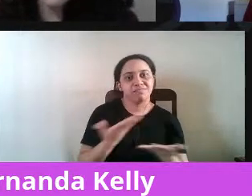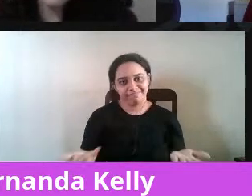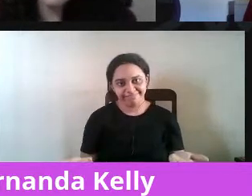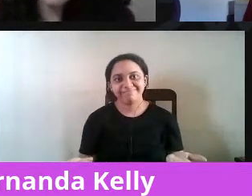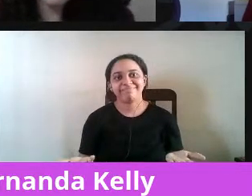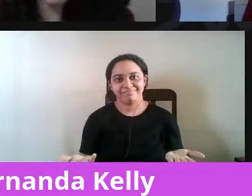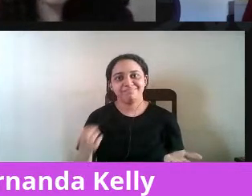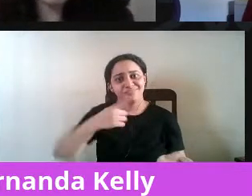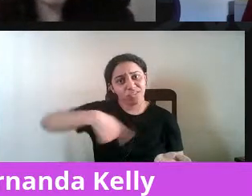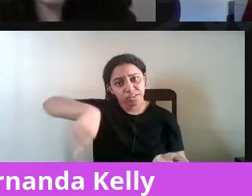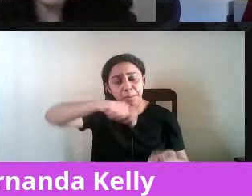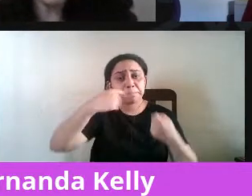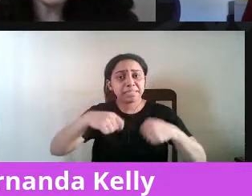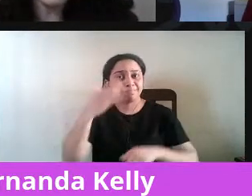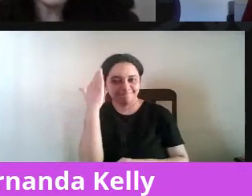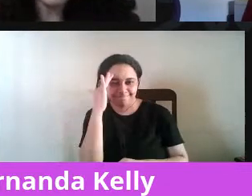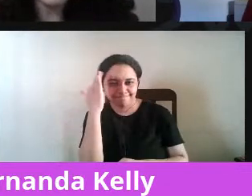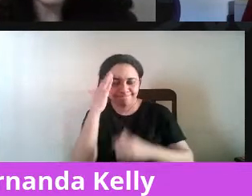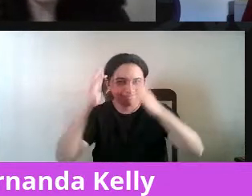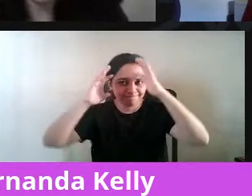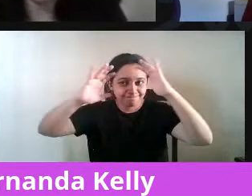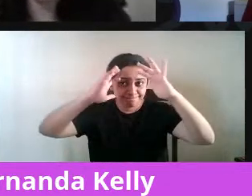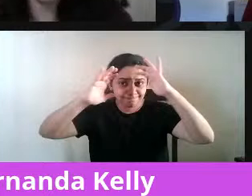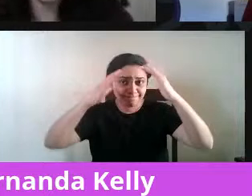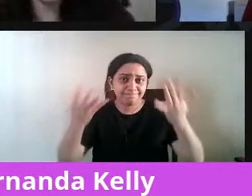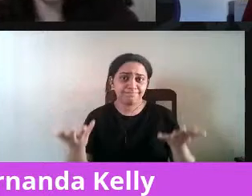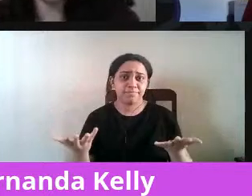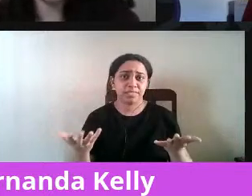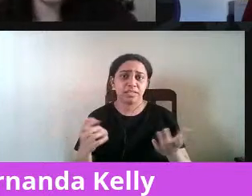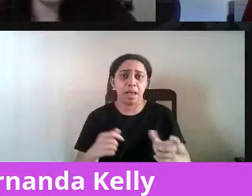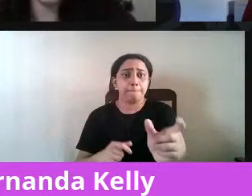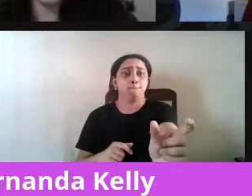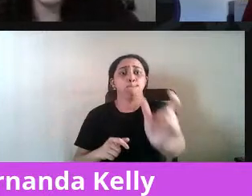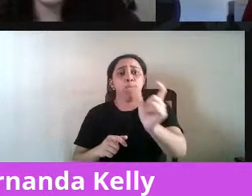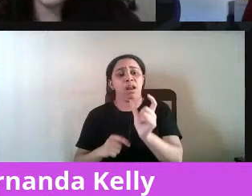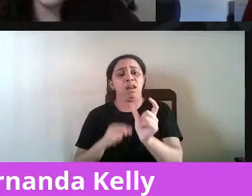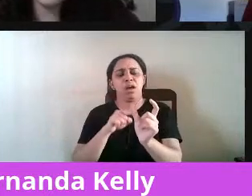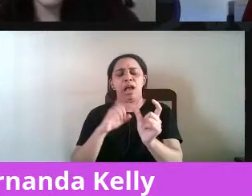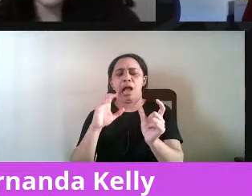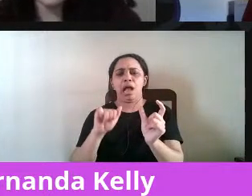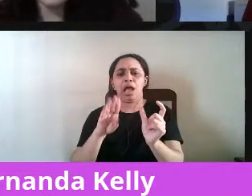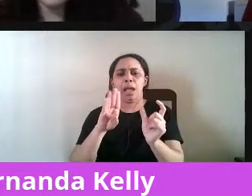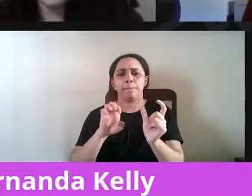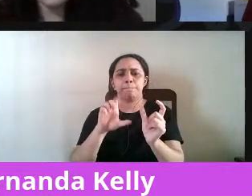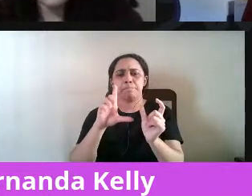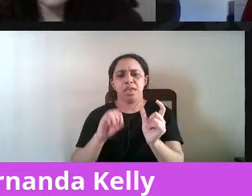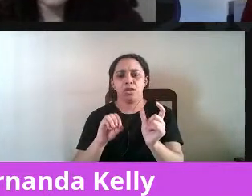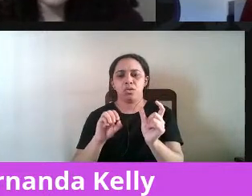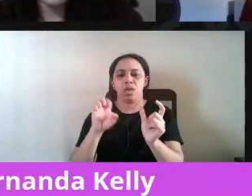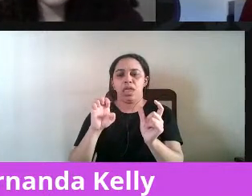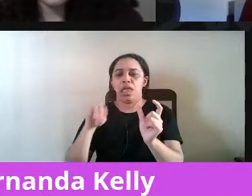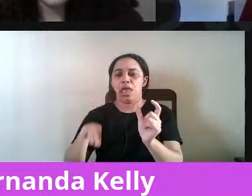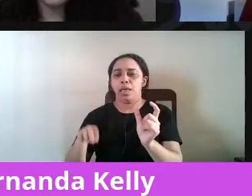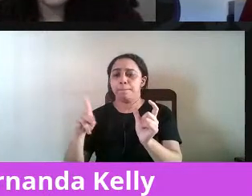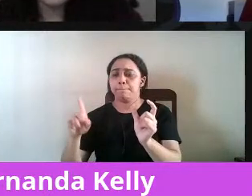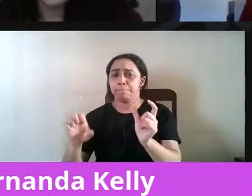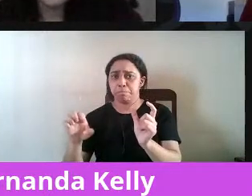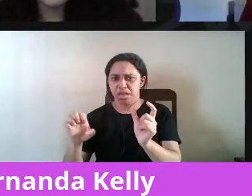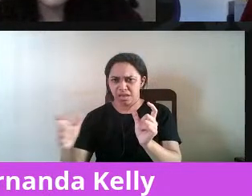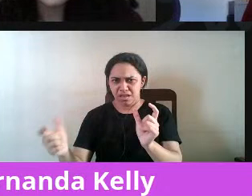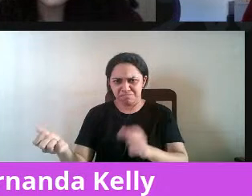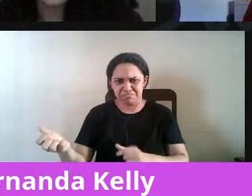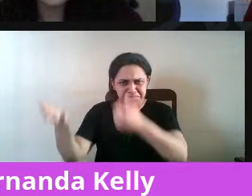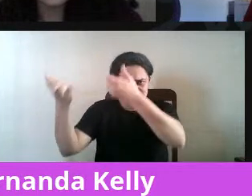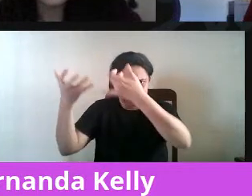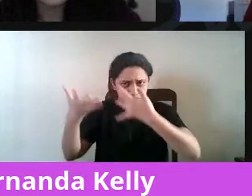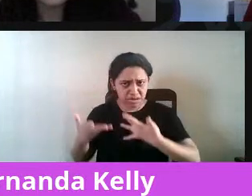Então, você tem que interpretar isso aí. Não pode ser pela palavra que está lá, o cabelo ou em pé. Cabelo em pé não me diz nada. Mas